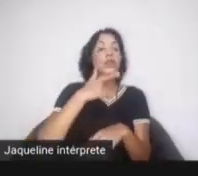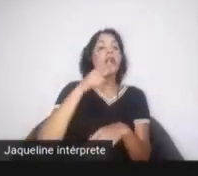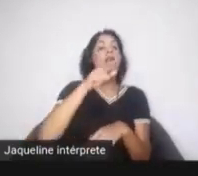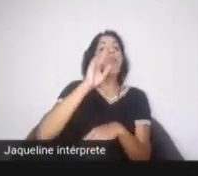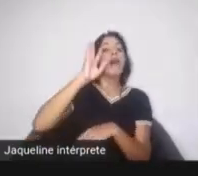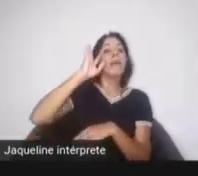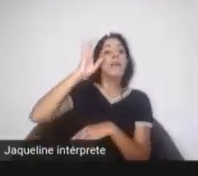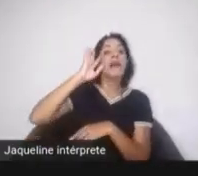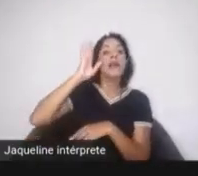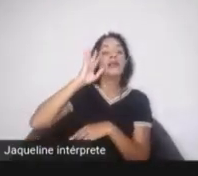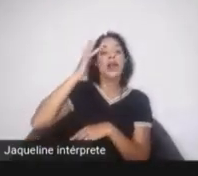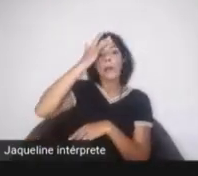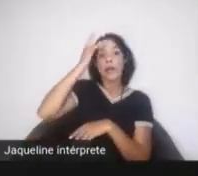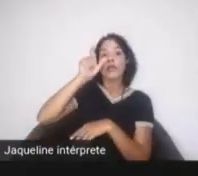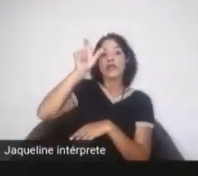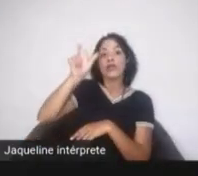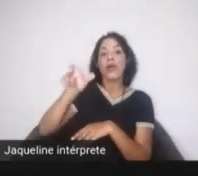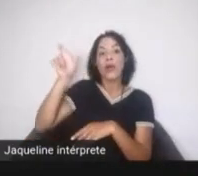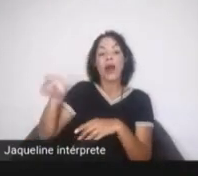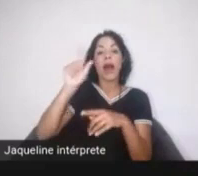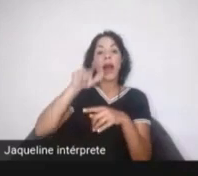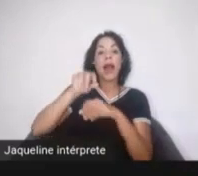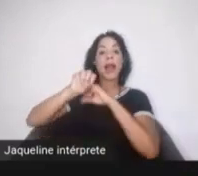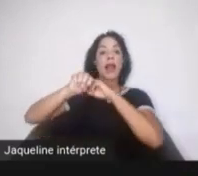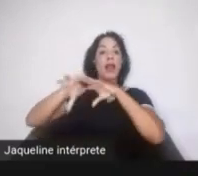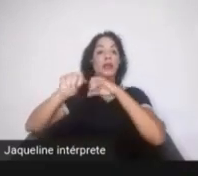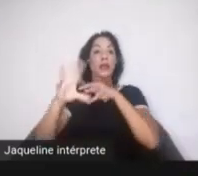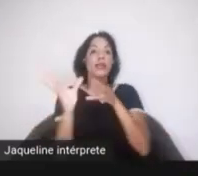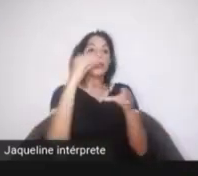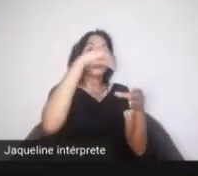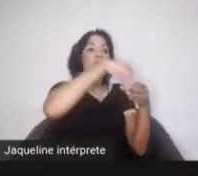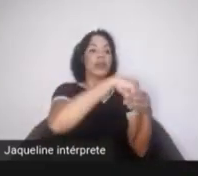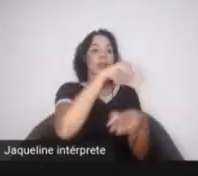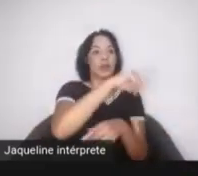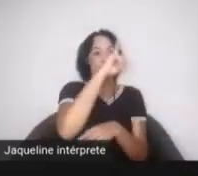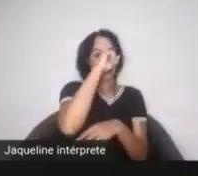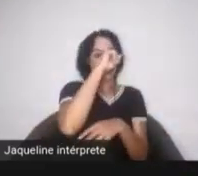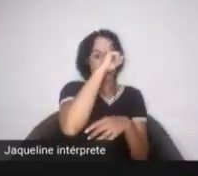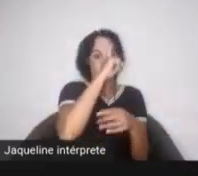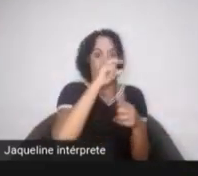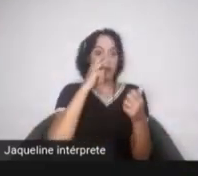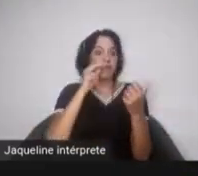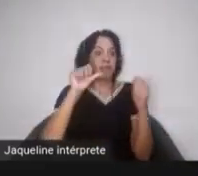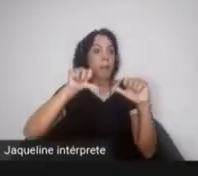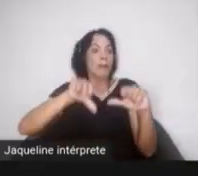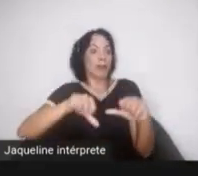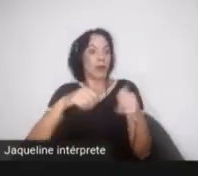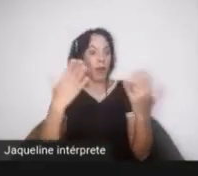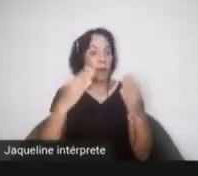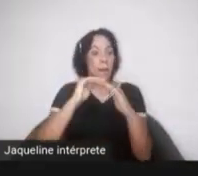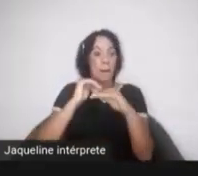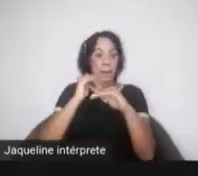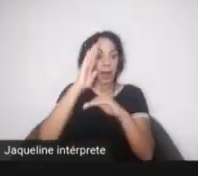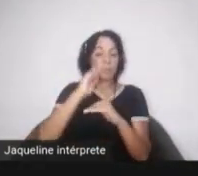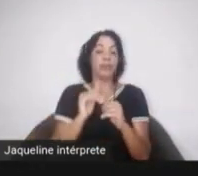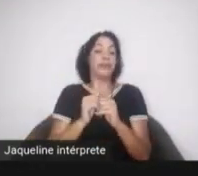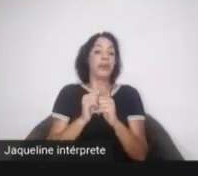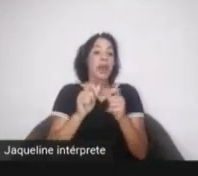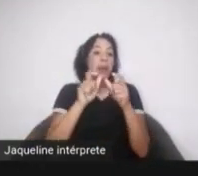nos hospitais já trabalhavam. Então, alguns precisaram, na maior parte dos hospitais, alguns não, na maior